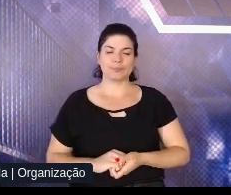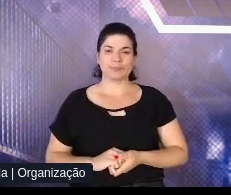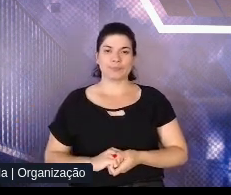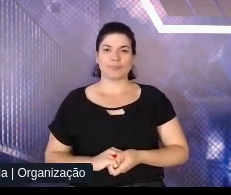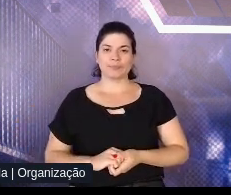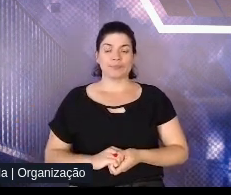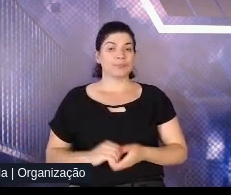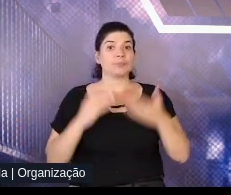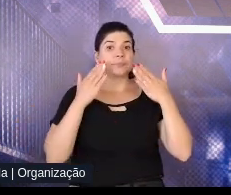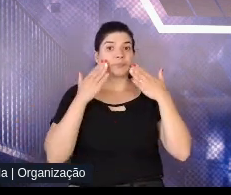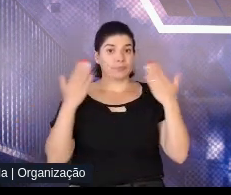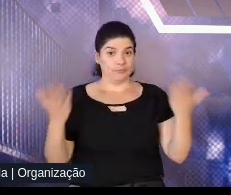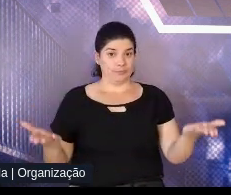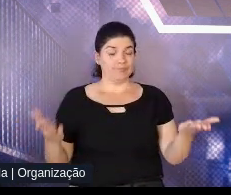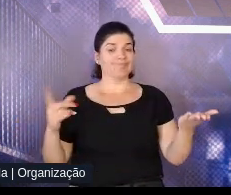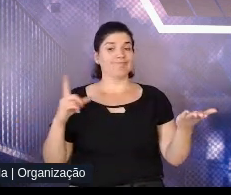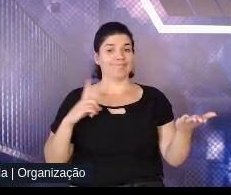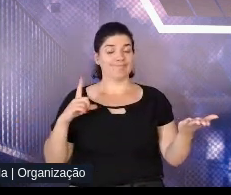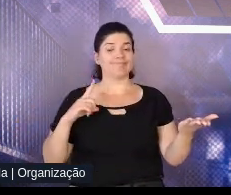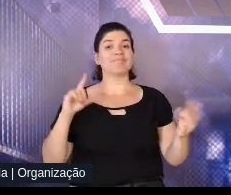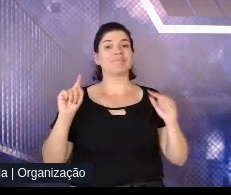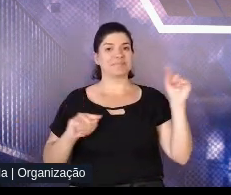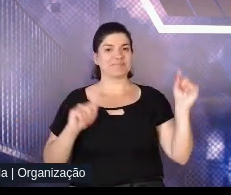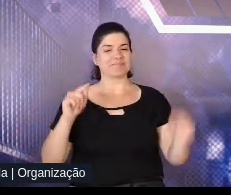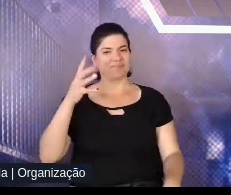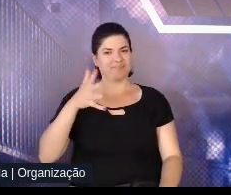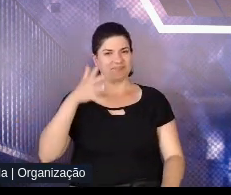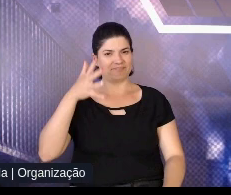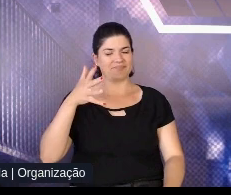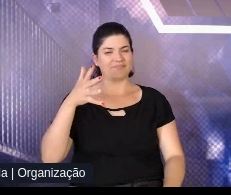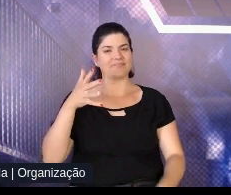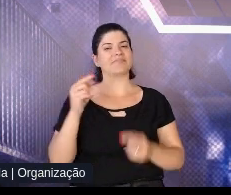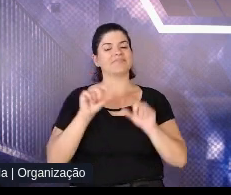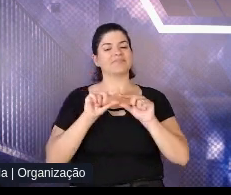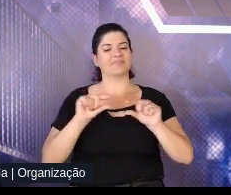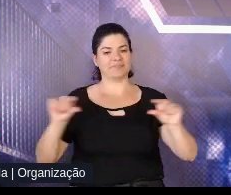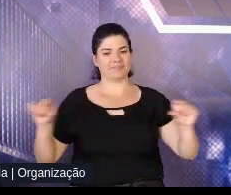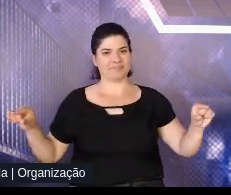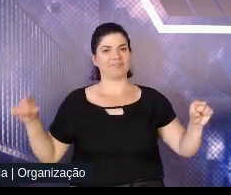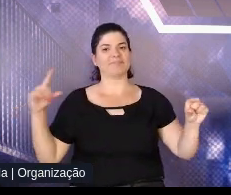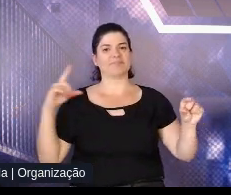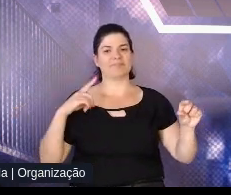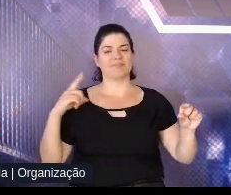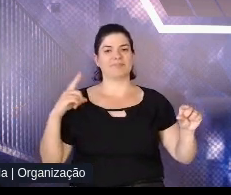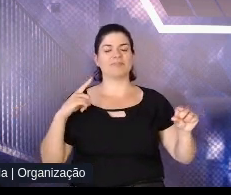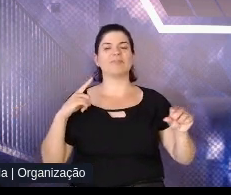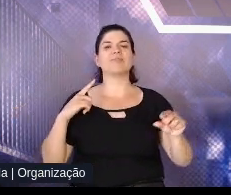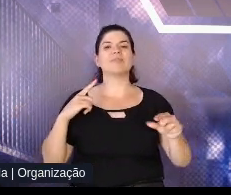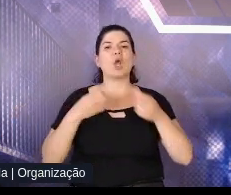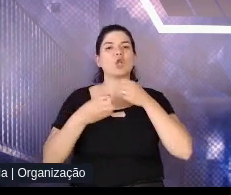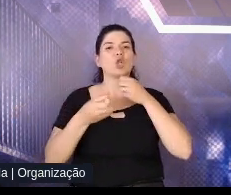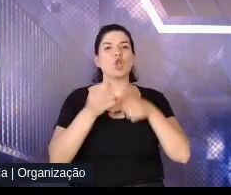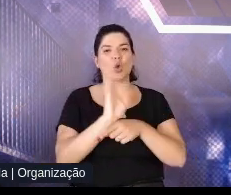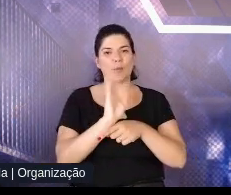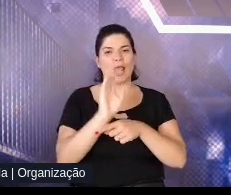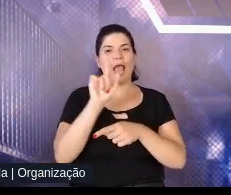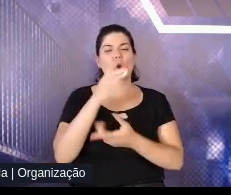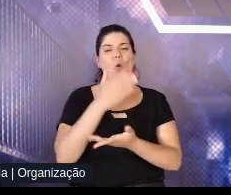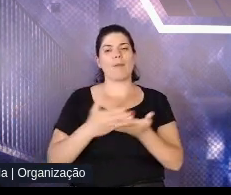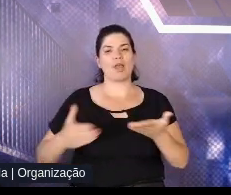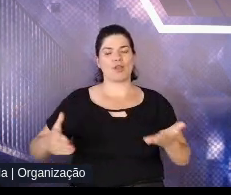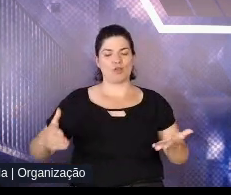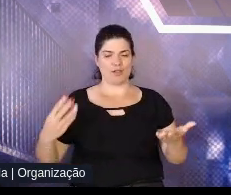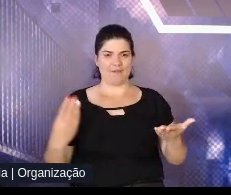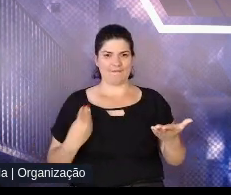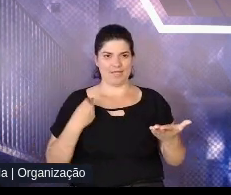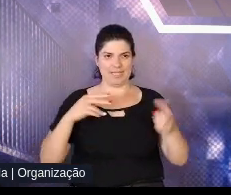E aqui, até está lá na descrição da minha palestra, é uma frase que tem nesse documentário aqui, que é o Começo da Vida. Ela vai falar que se a